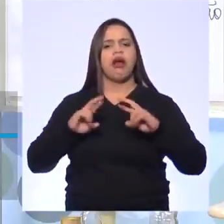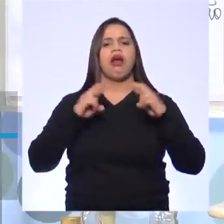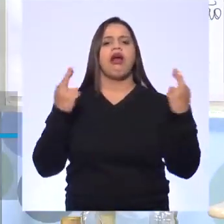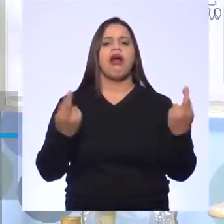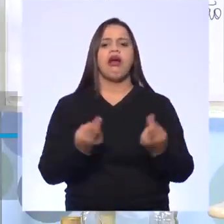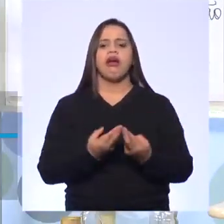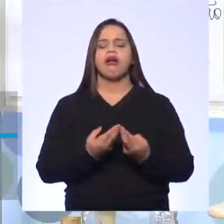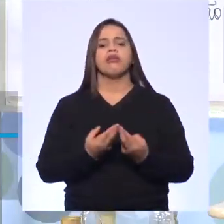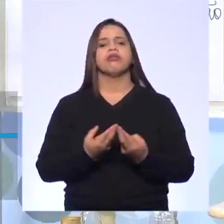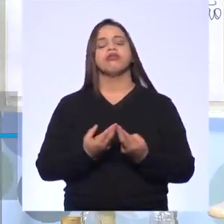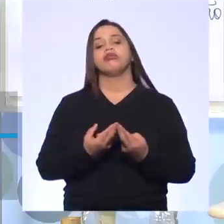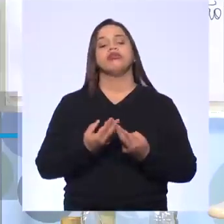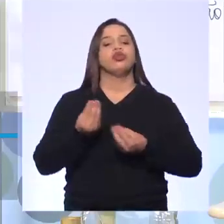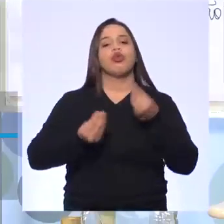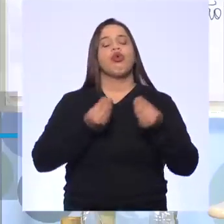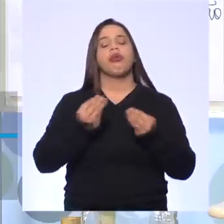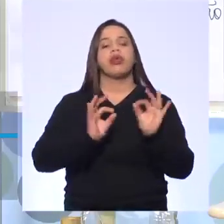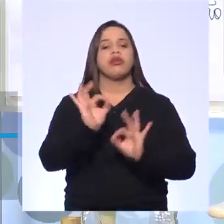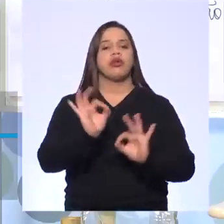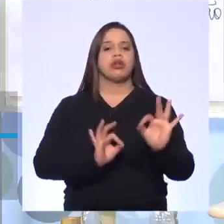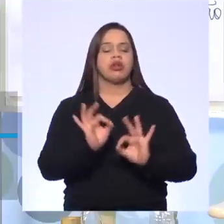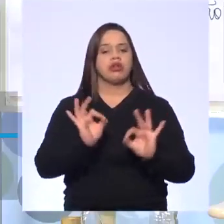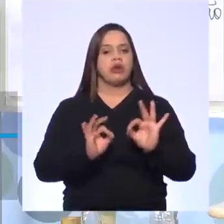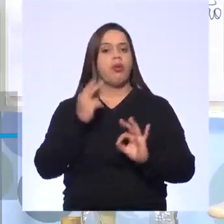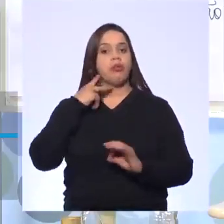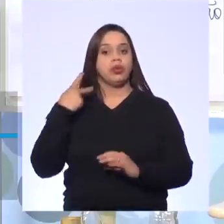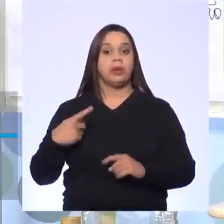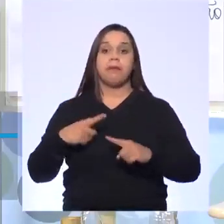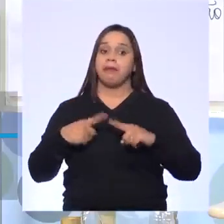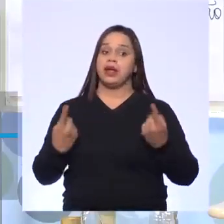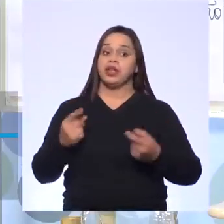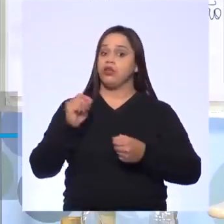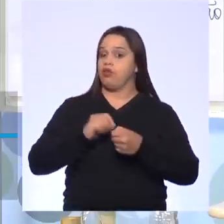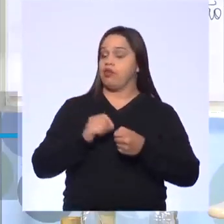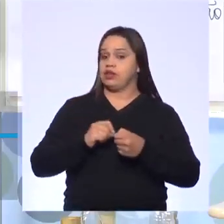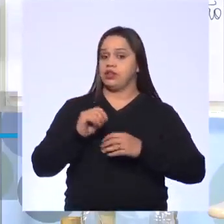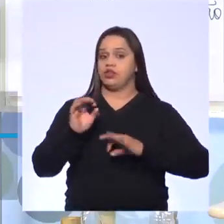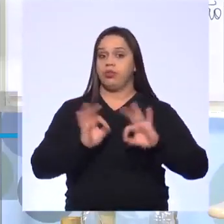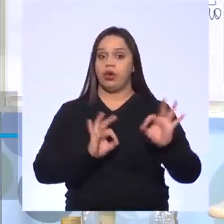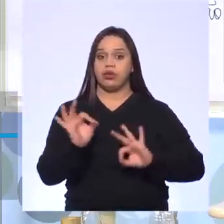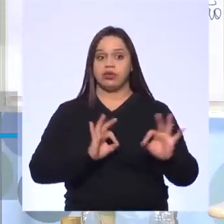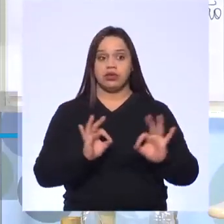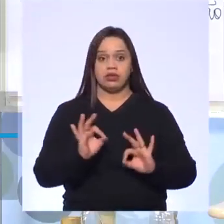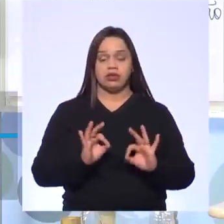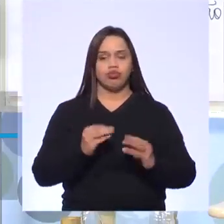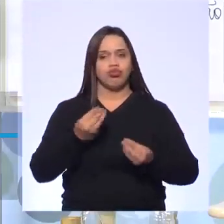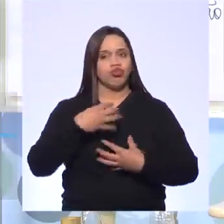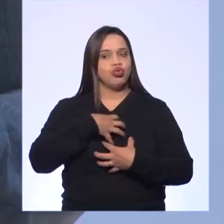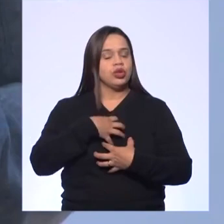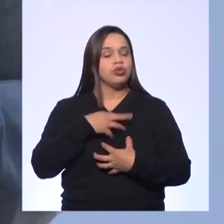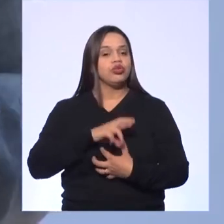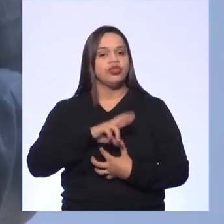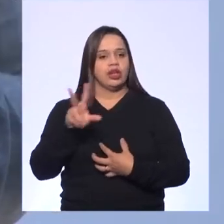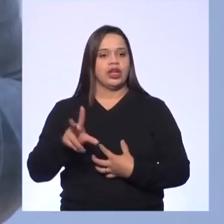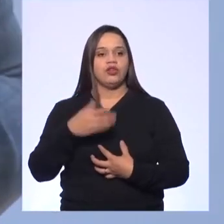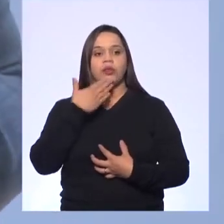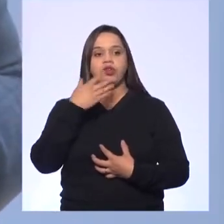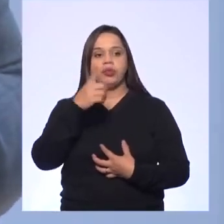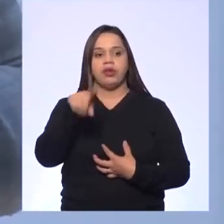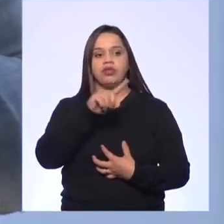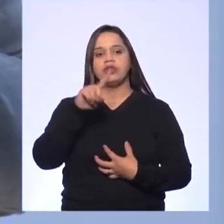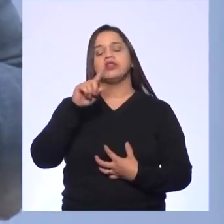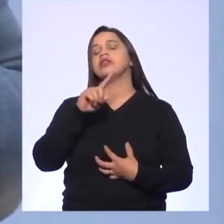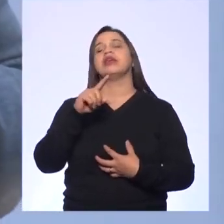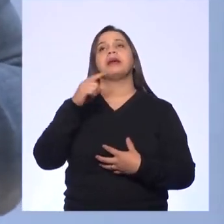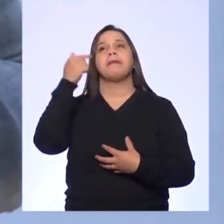e como que é essa organização política, só que eu vou fazer de uma maneira diferente, está bem? Então, vou pedir que vocês usem a imaginação de